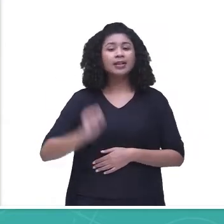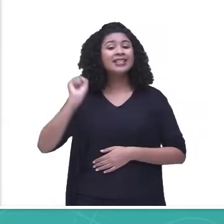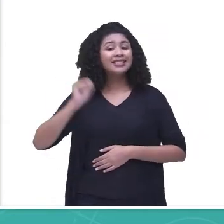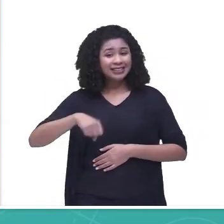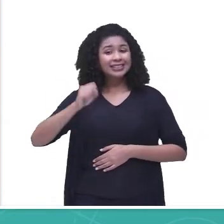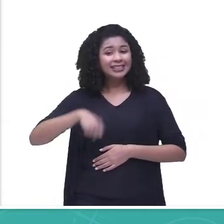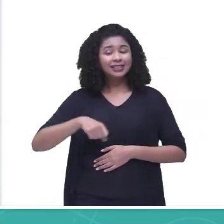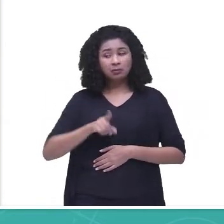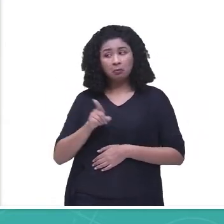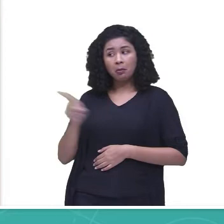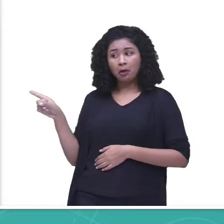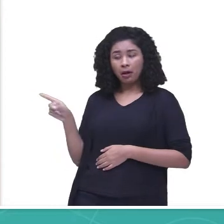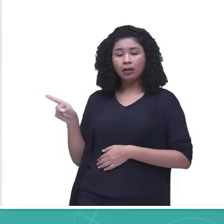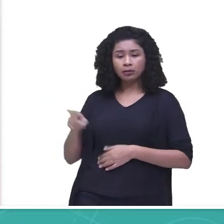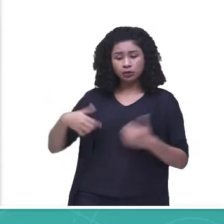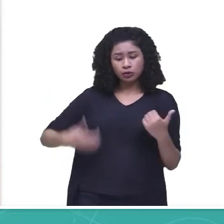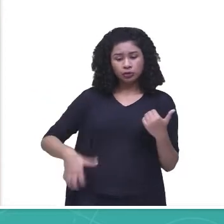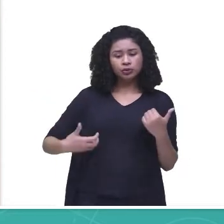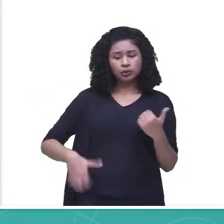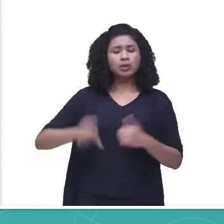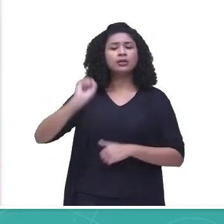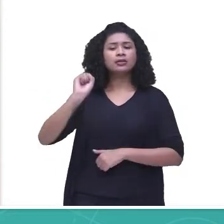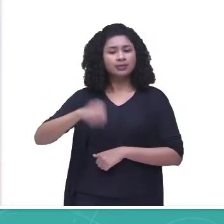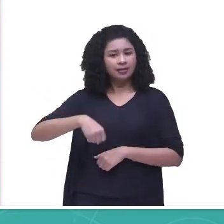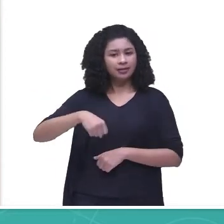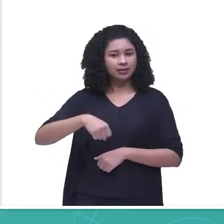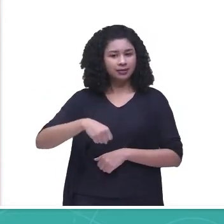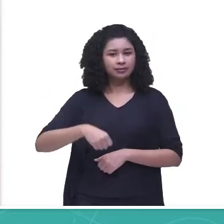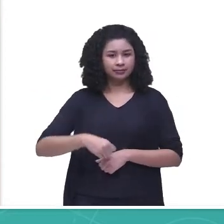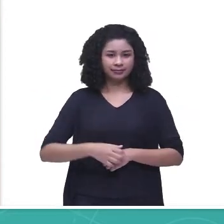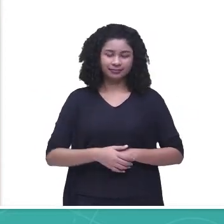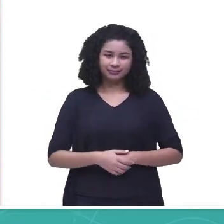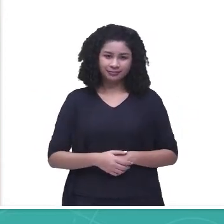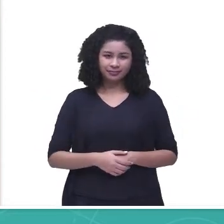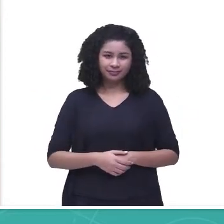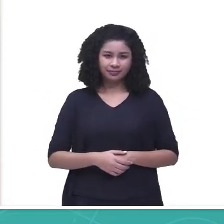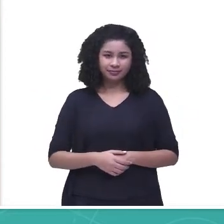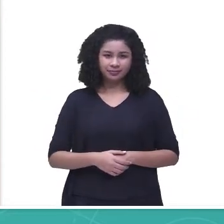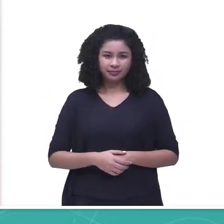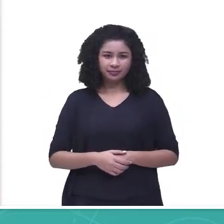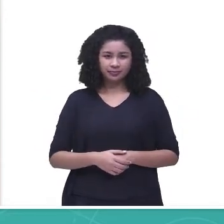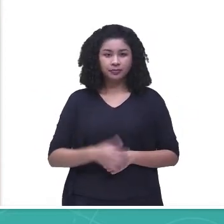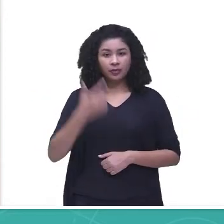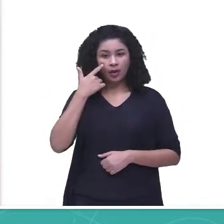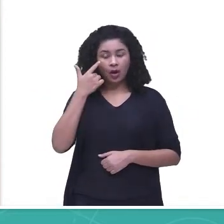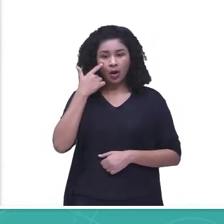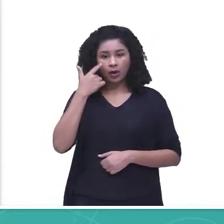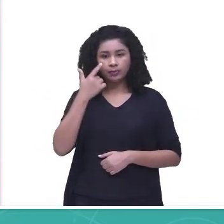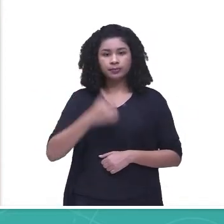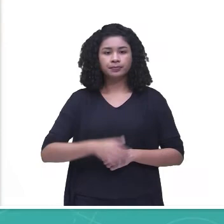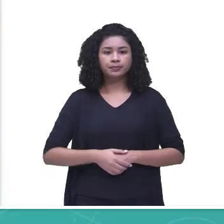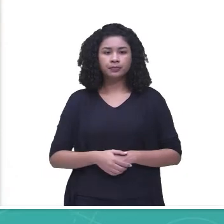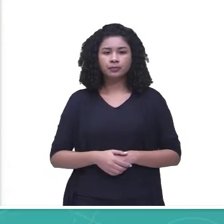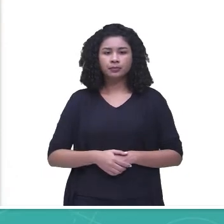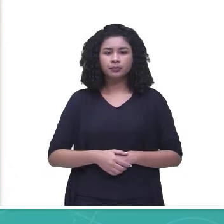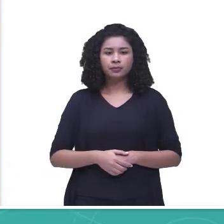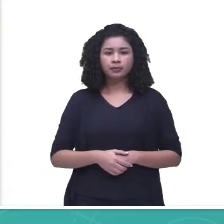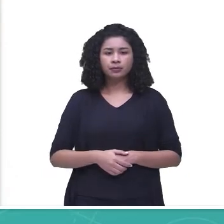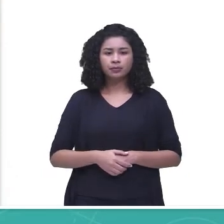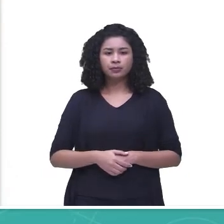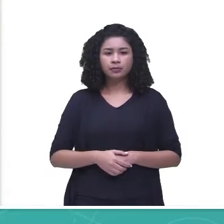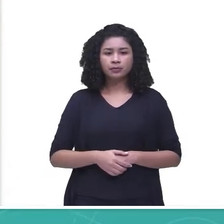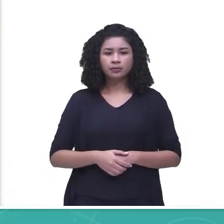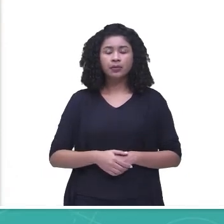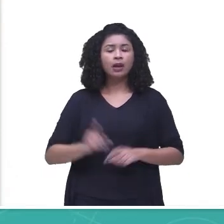mesmo que eu disser dessa forma, se eu disser dessa forma. Yes, they do. Forma negativa. No, they